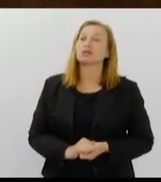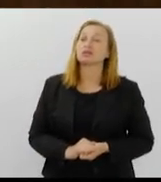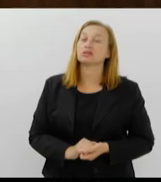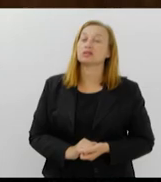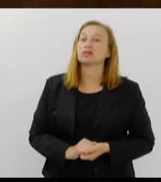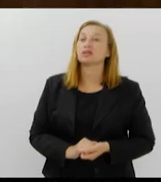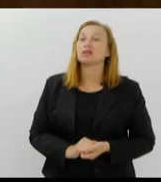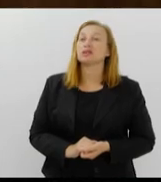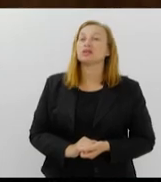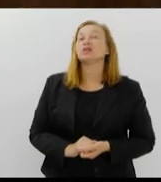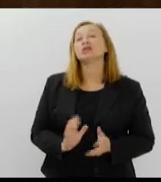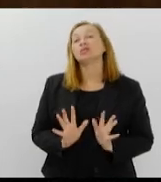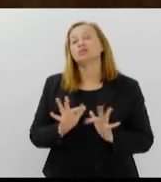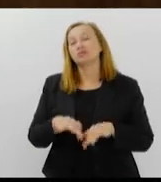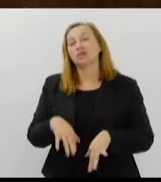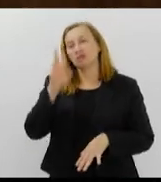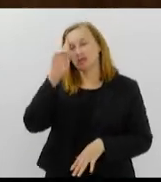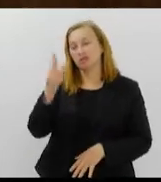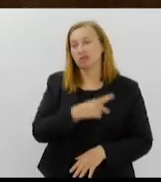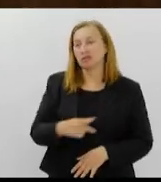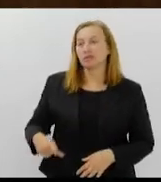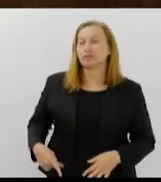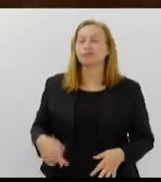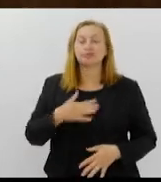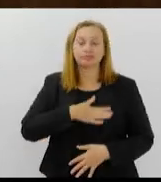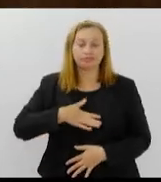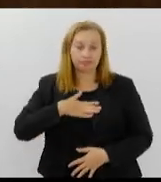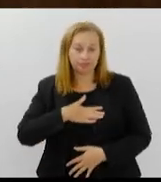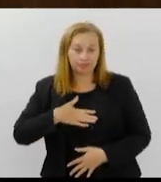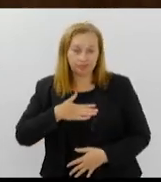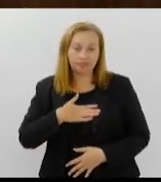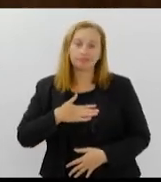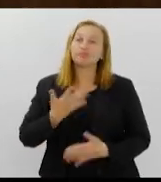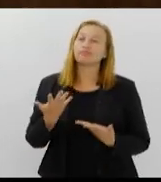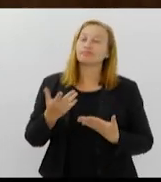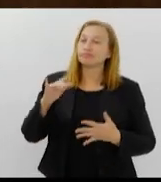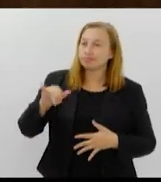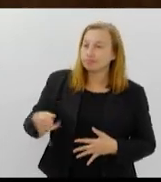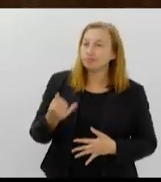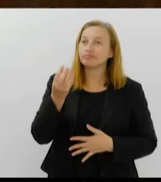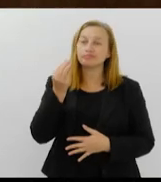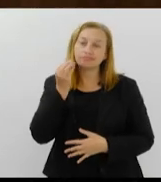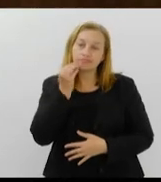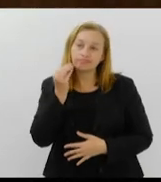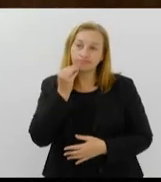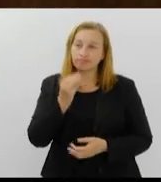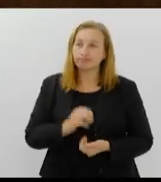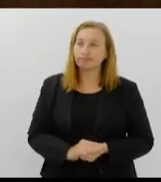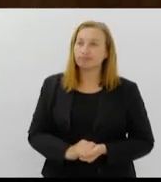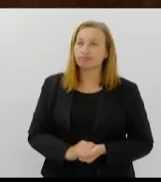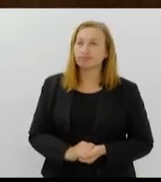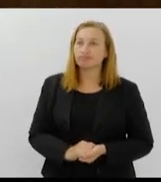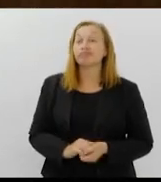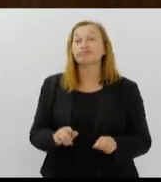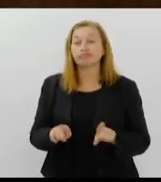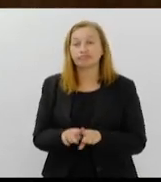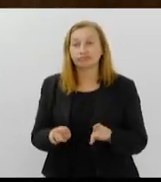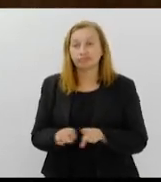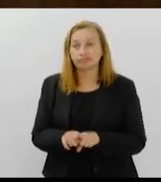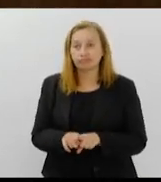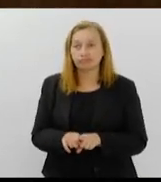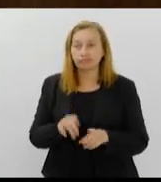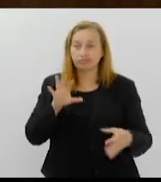garanta isso. E, por fim, presidenta, gostaria de aproveitar a oportunidade para também, que